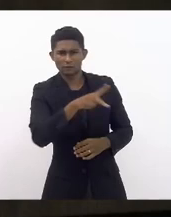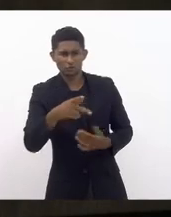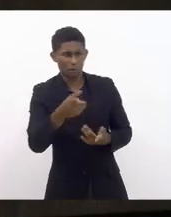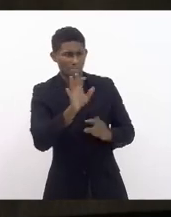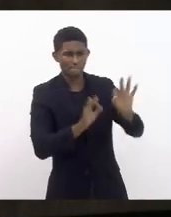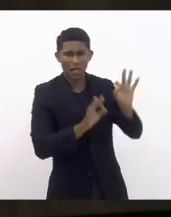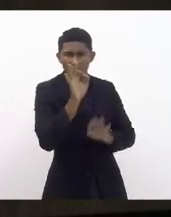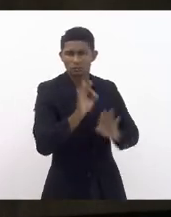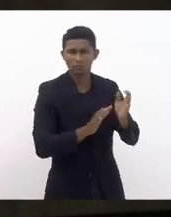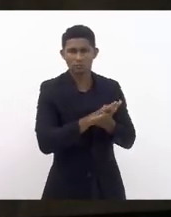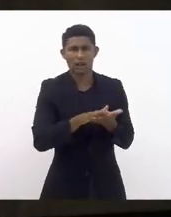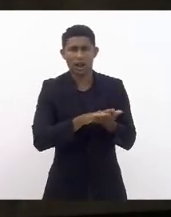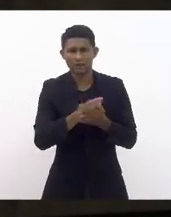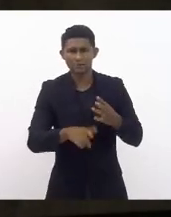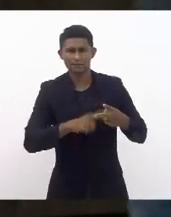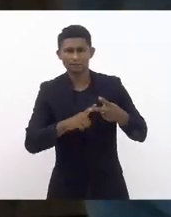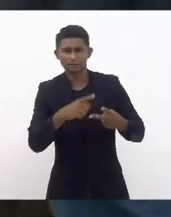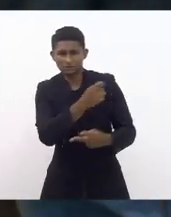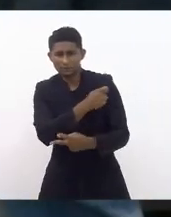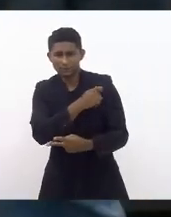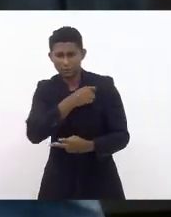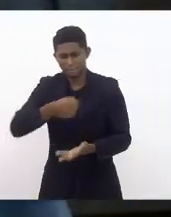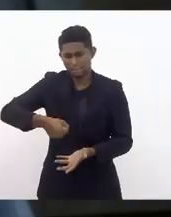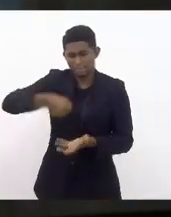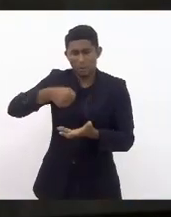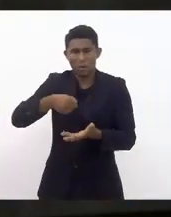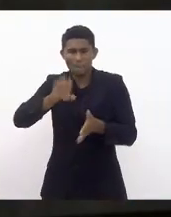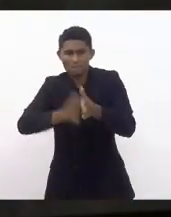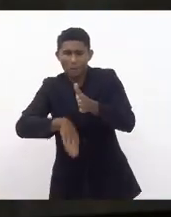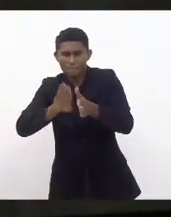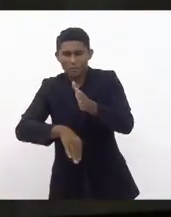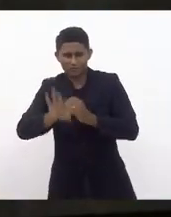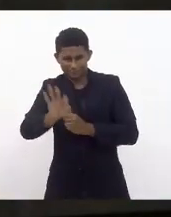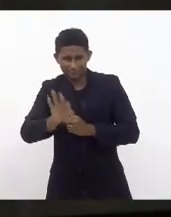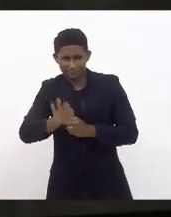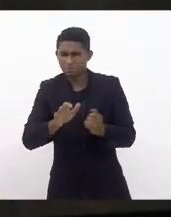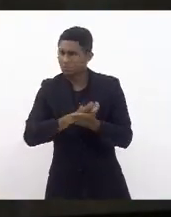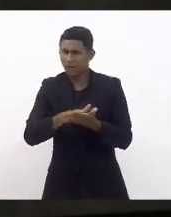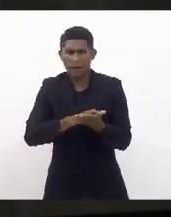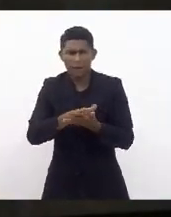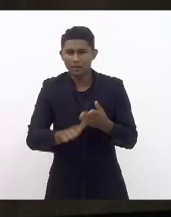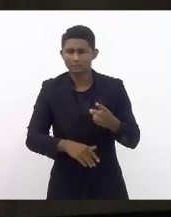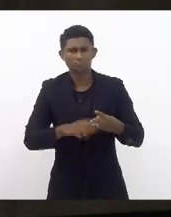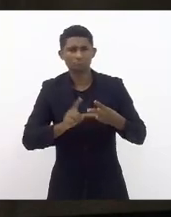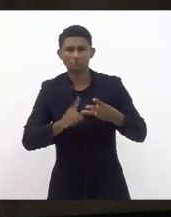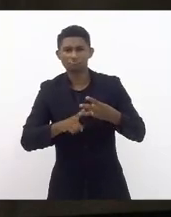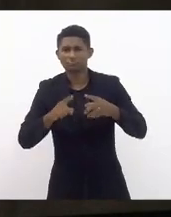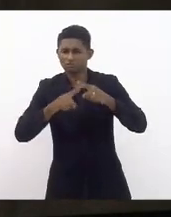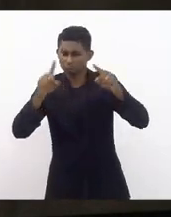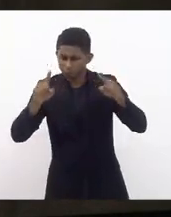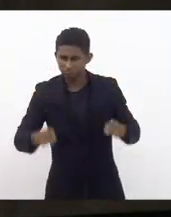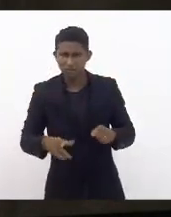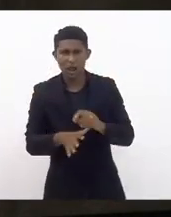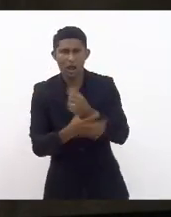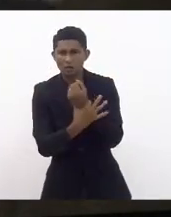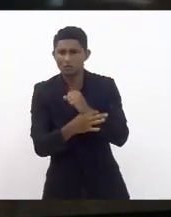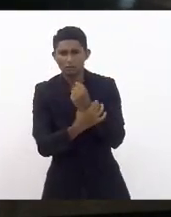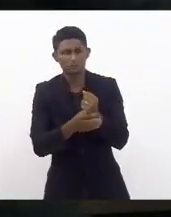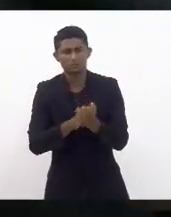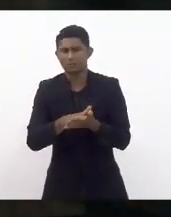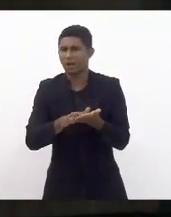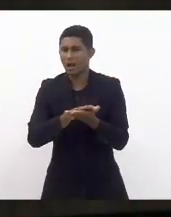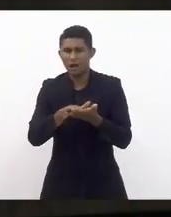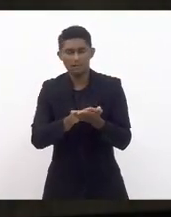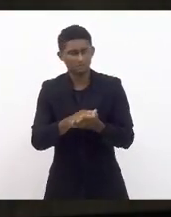não garantiu programa de bolsas para os estudantes, não garantiu os servidores técnicos, não garantiu os servidores técnicos.